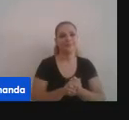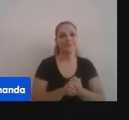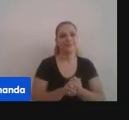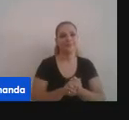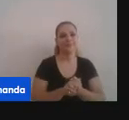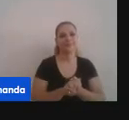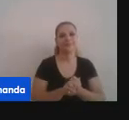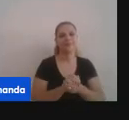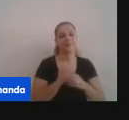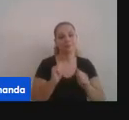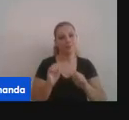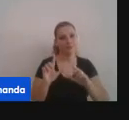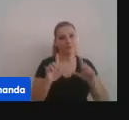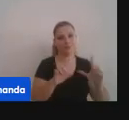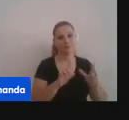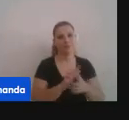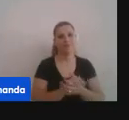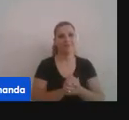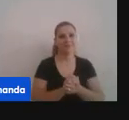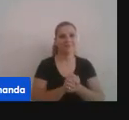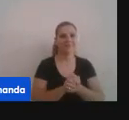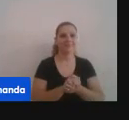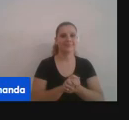Pode ir.